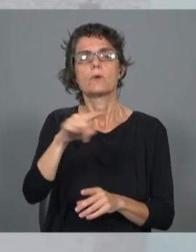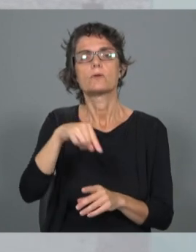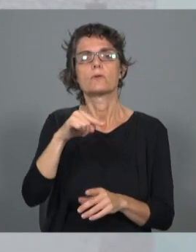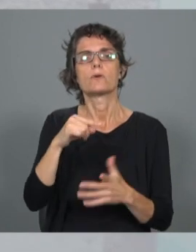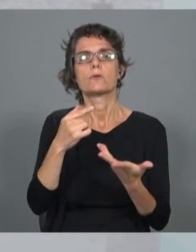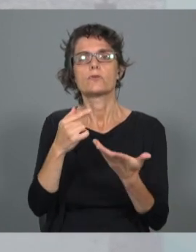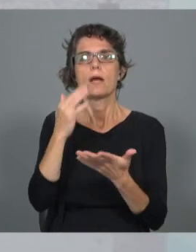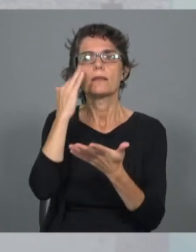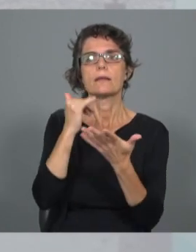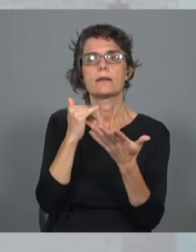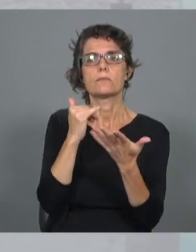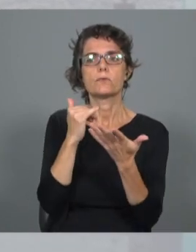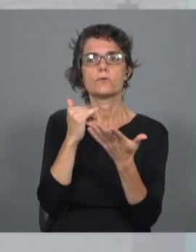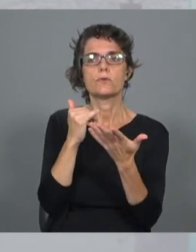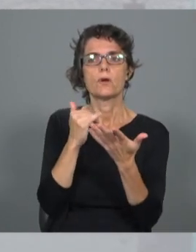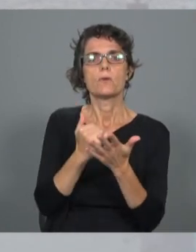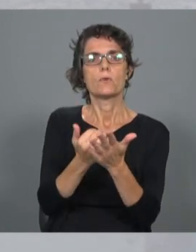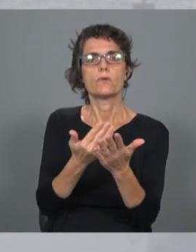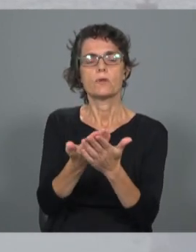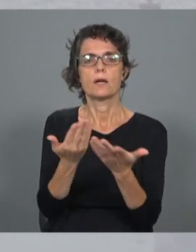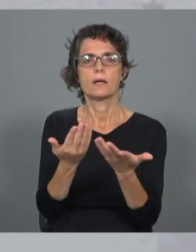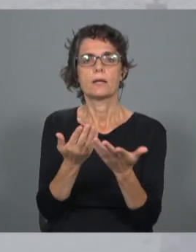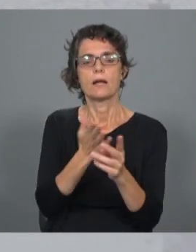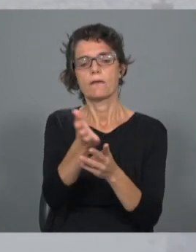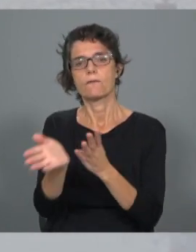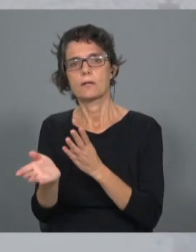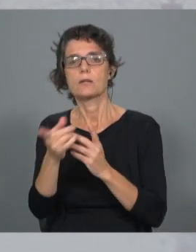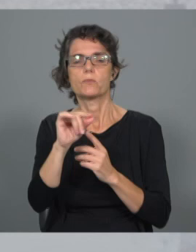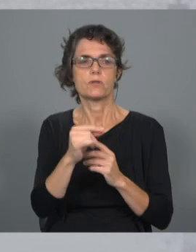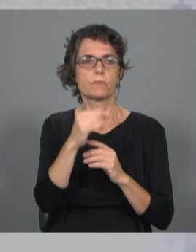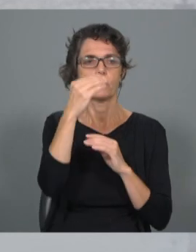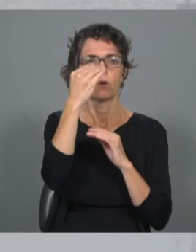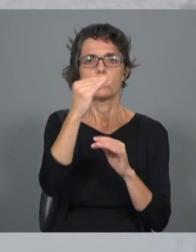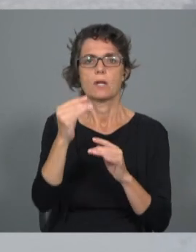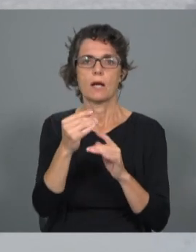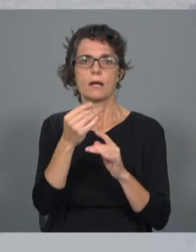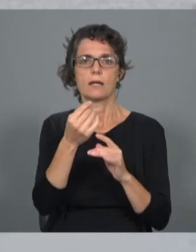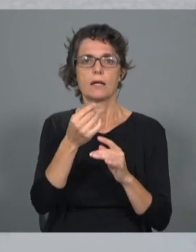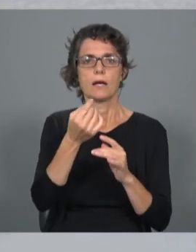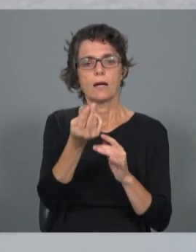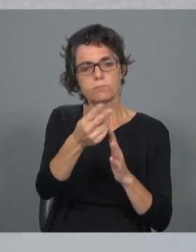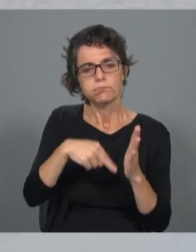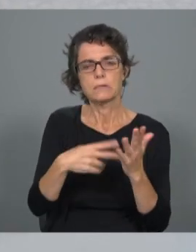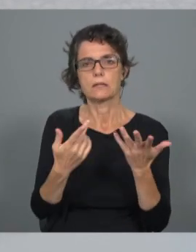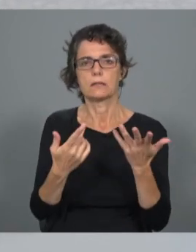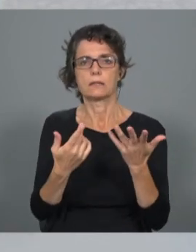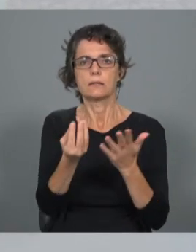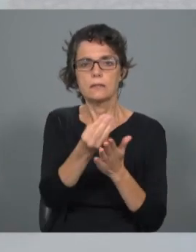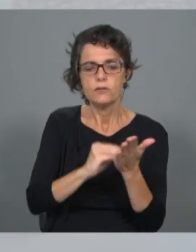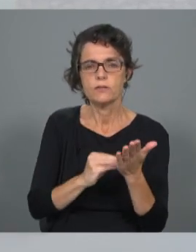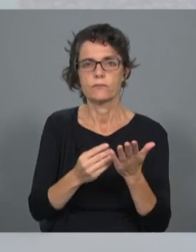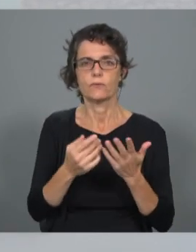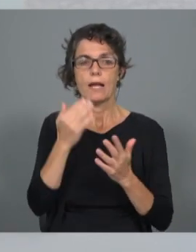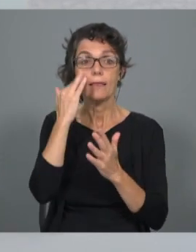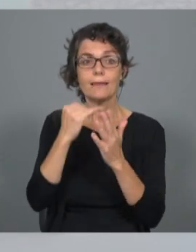várias vertentes, desde cursos práticos, alfabetização, etc. Portanto, sempre visando o crescimento pessoal